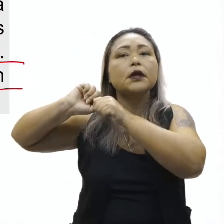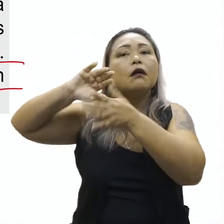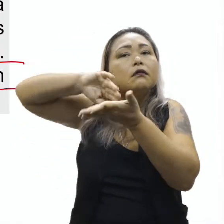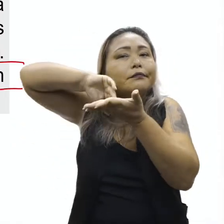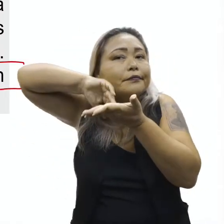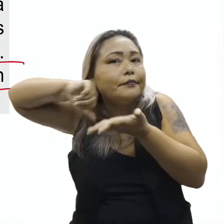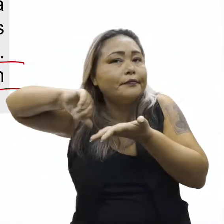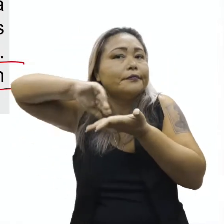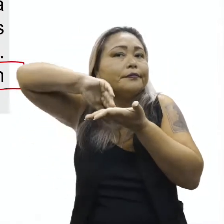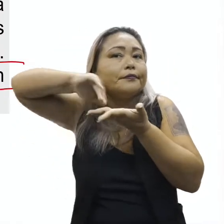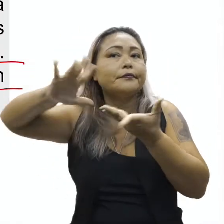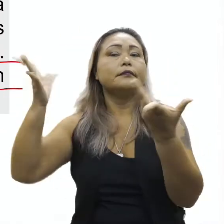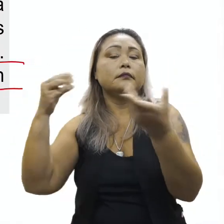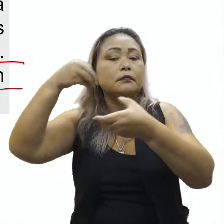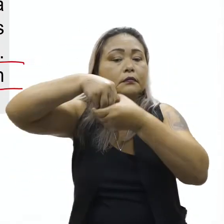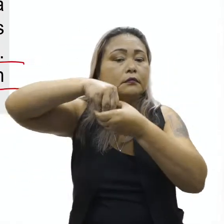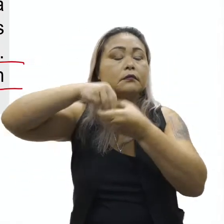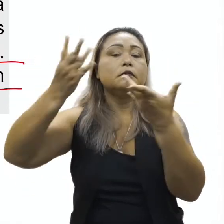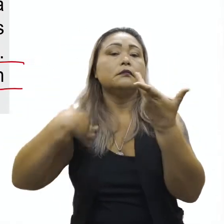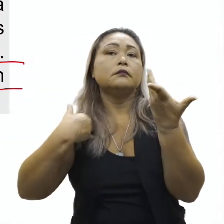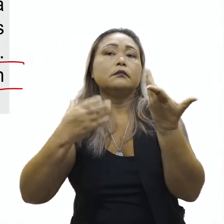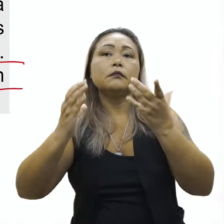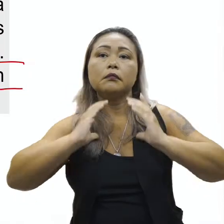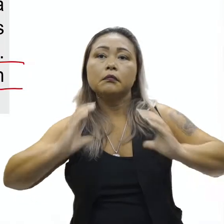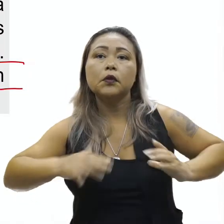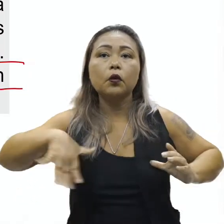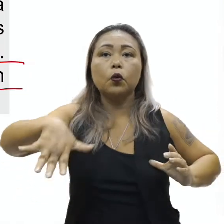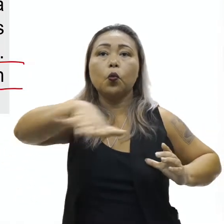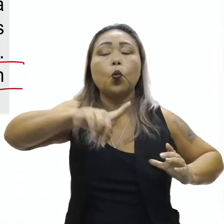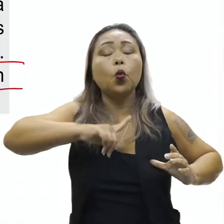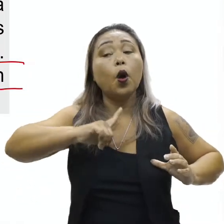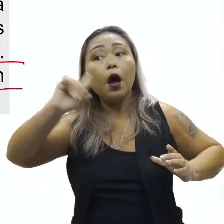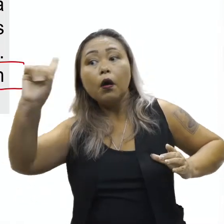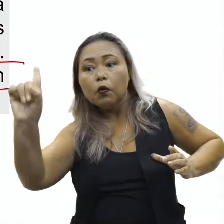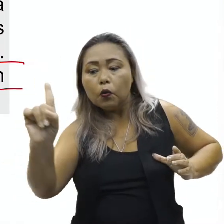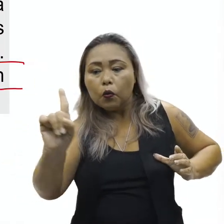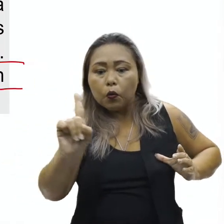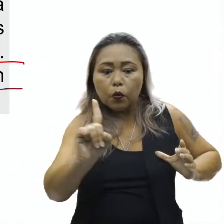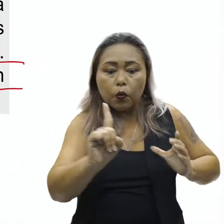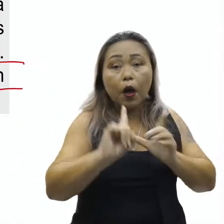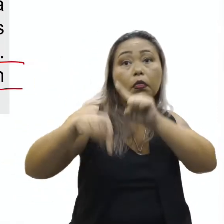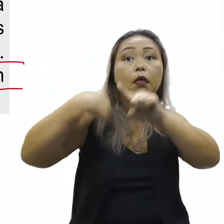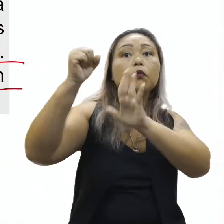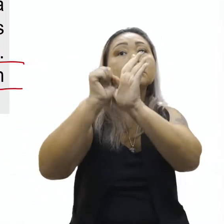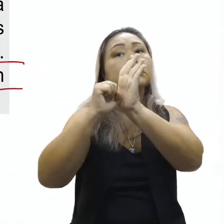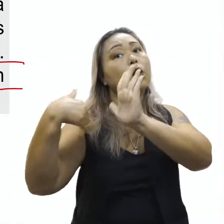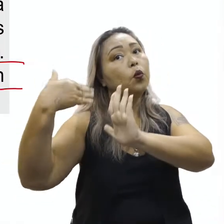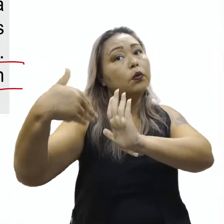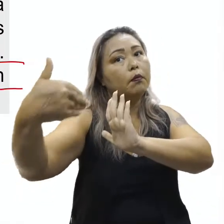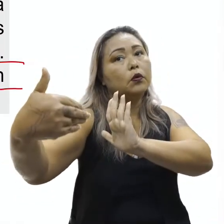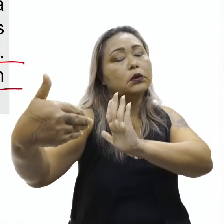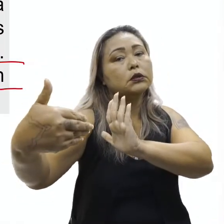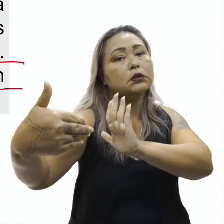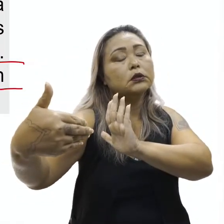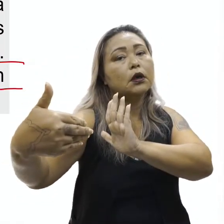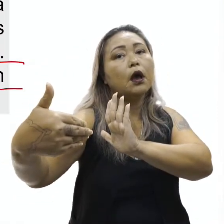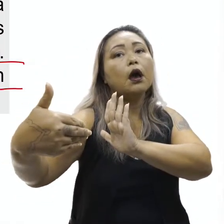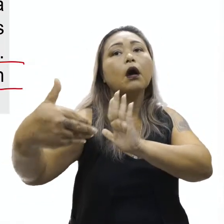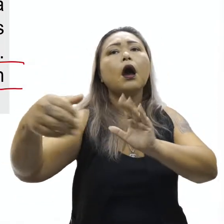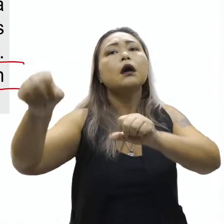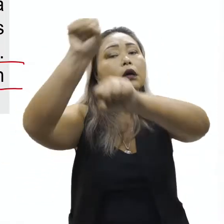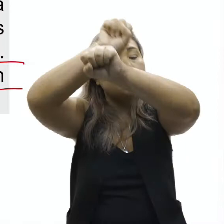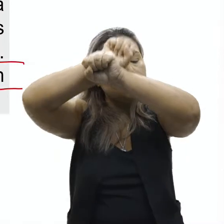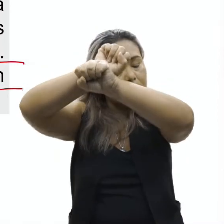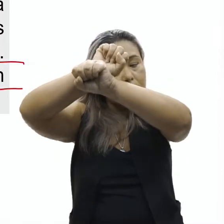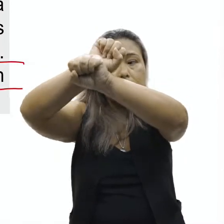da cidadania e elas só foram incluídas muitos séculos depois, né? Escravos, a gente